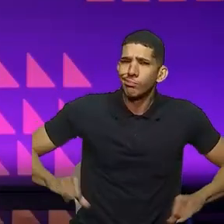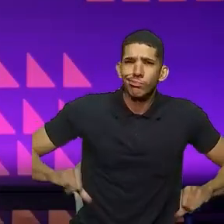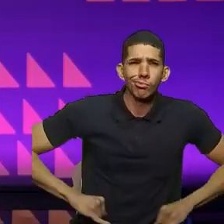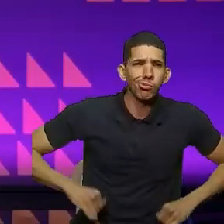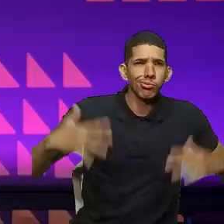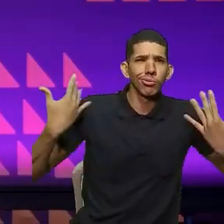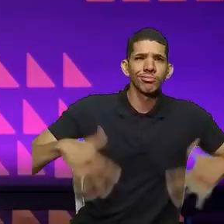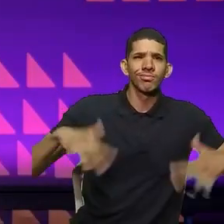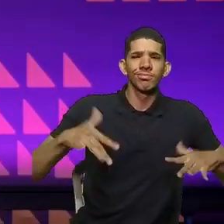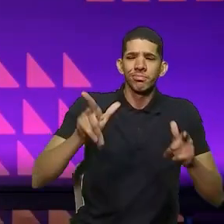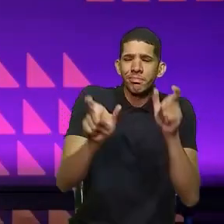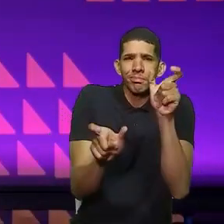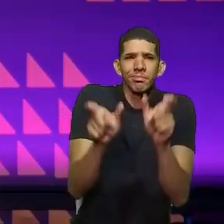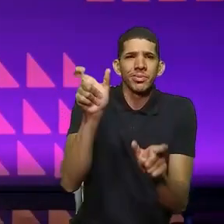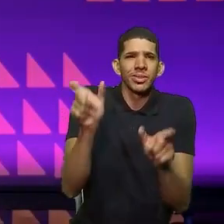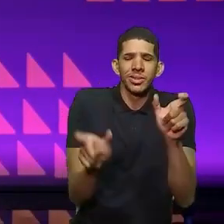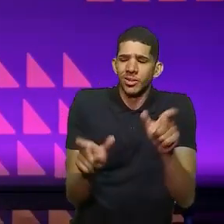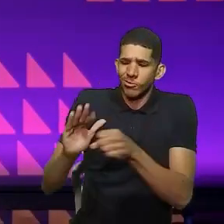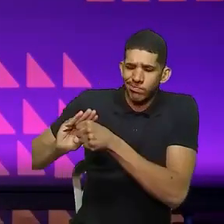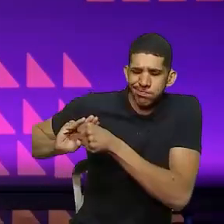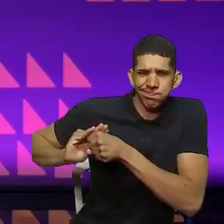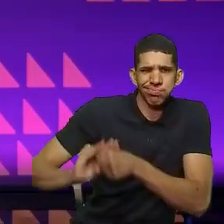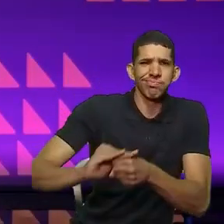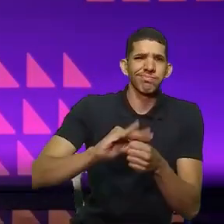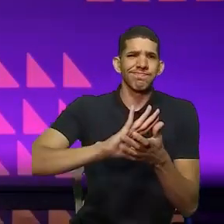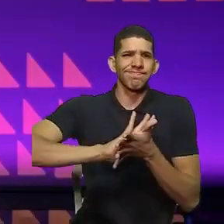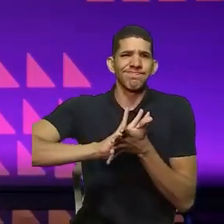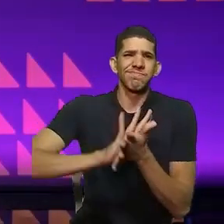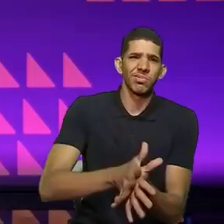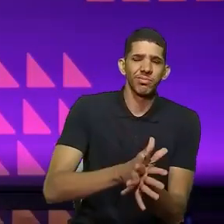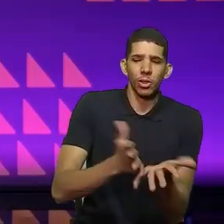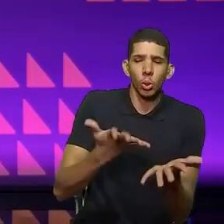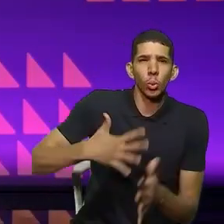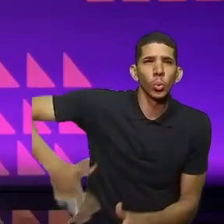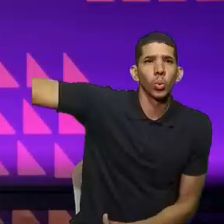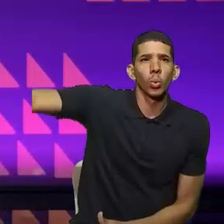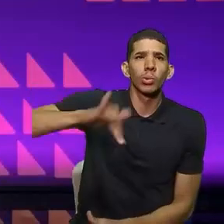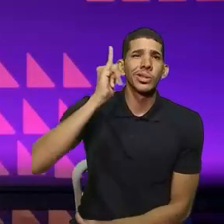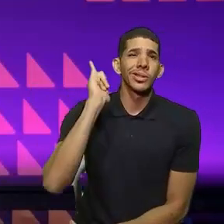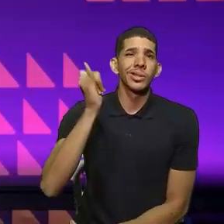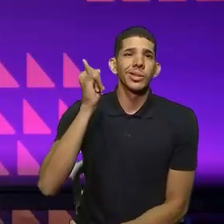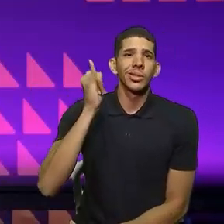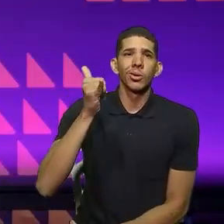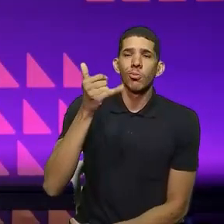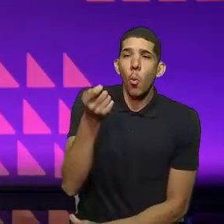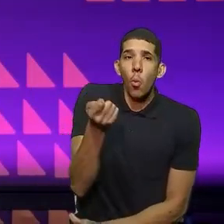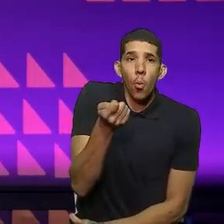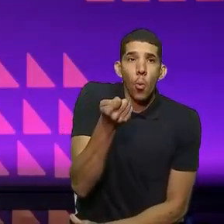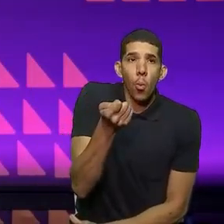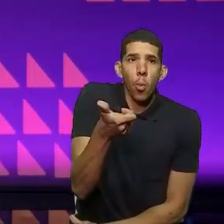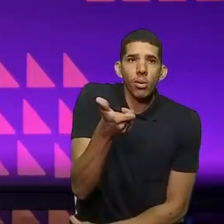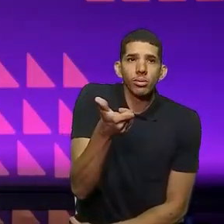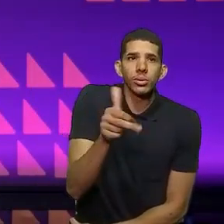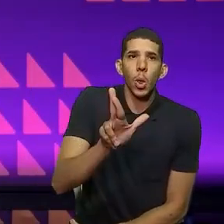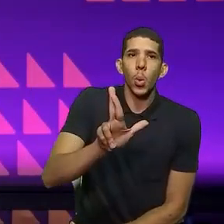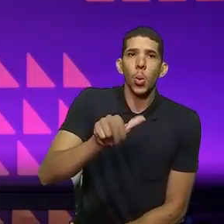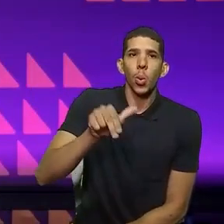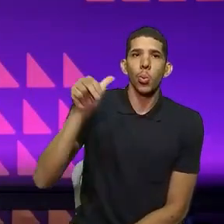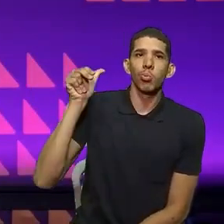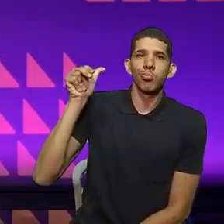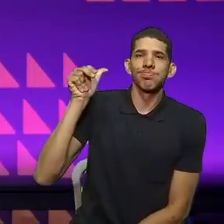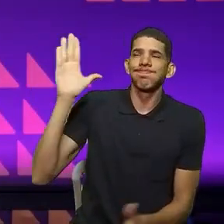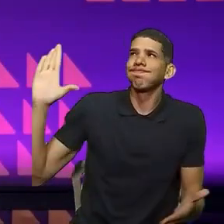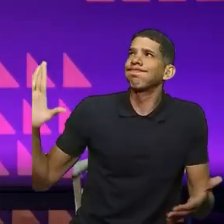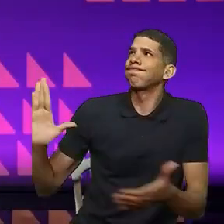povo, os oprimidos, os miseráveis, em todas as histórias, quase nunca são os vencedores, e